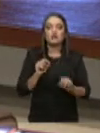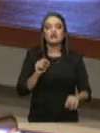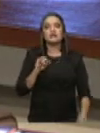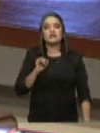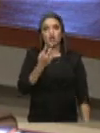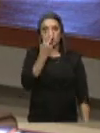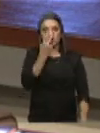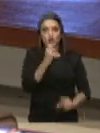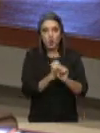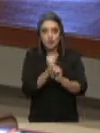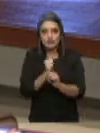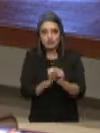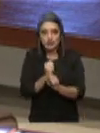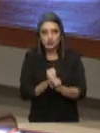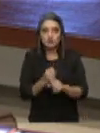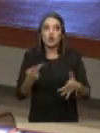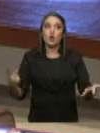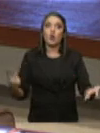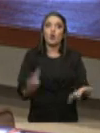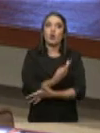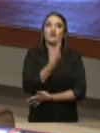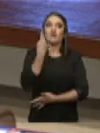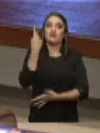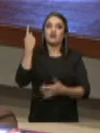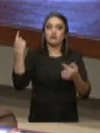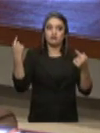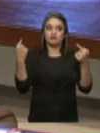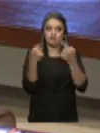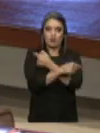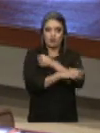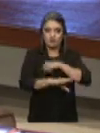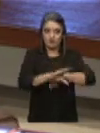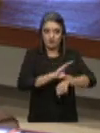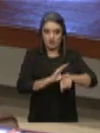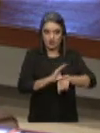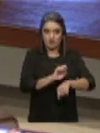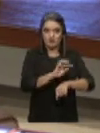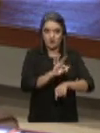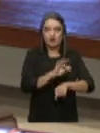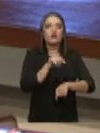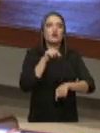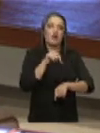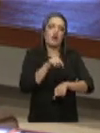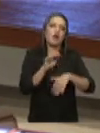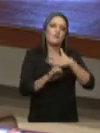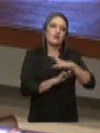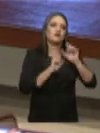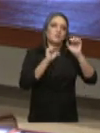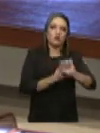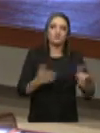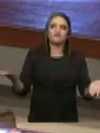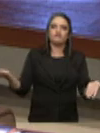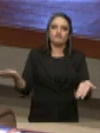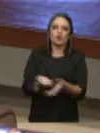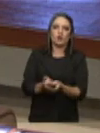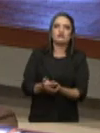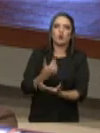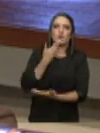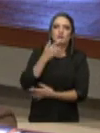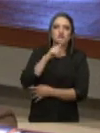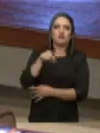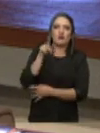adviesse uma declaração de constitucionalidade, seria legítimo propor uma ação decisória. Mas não que,